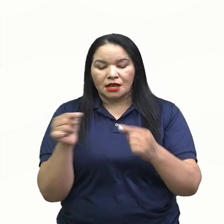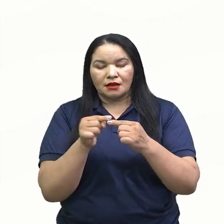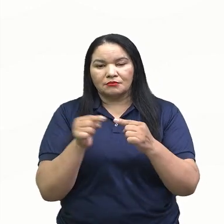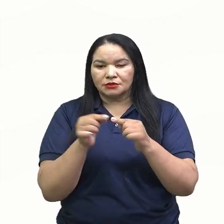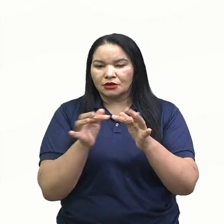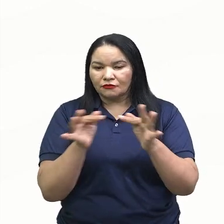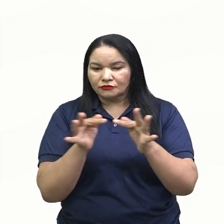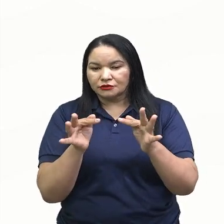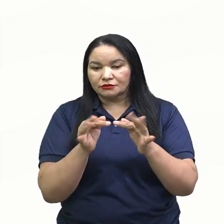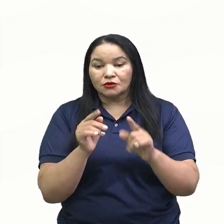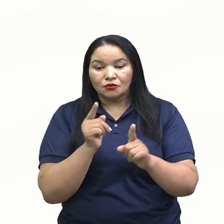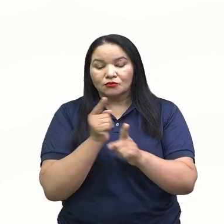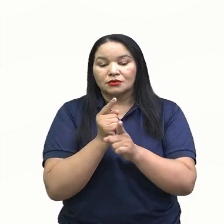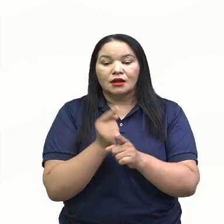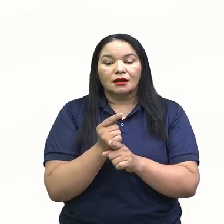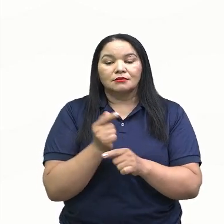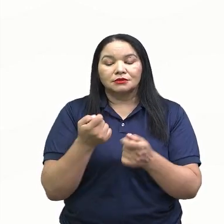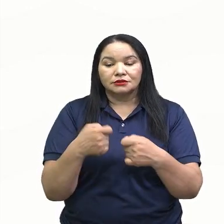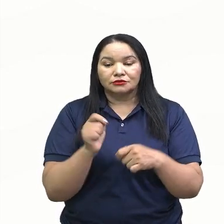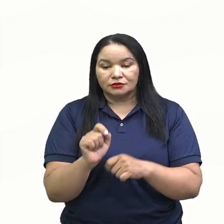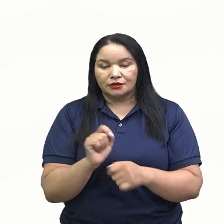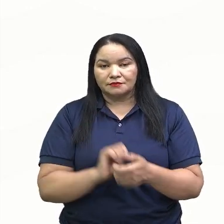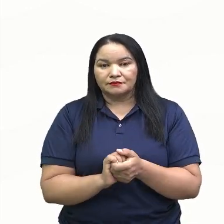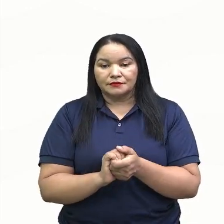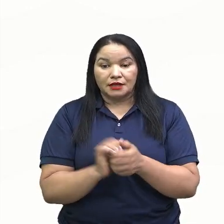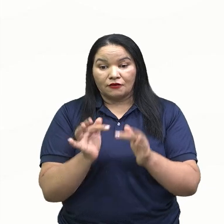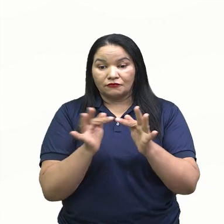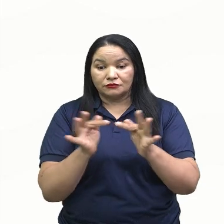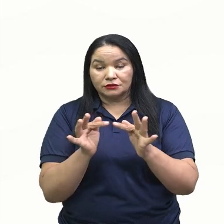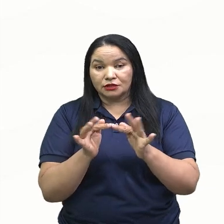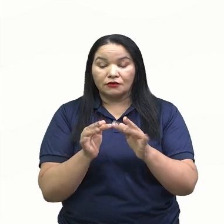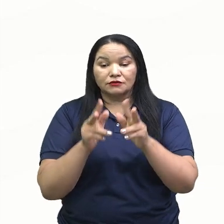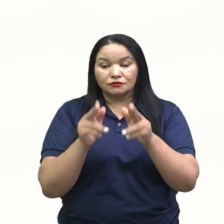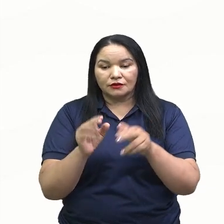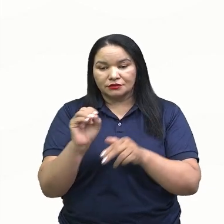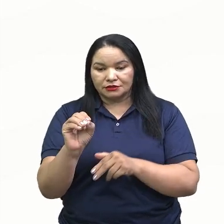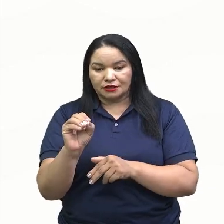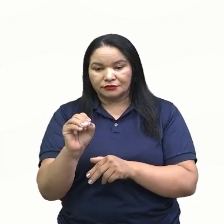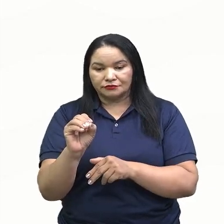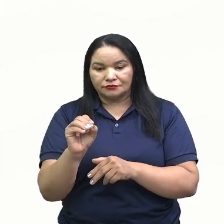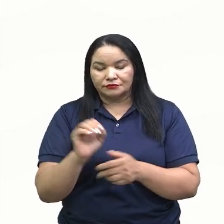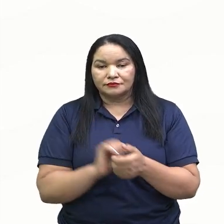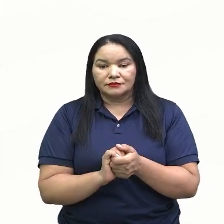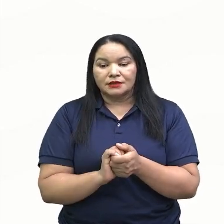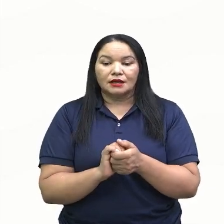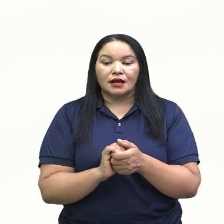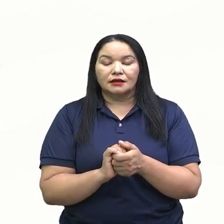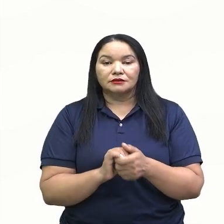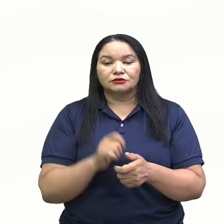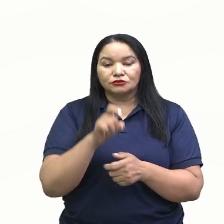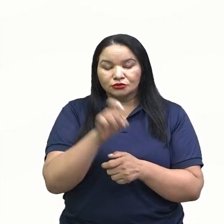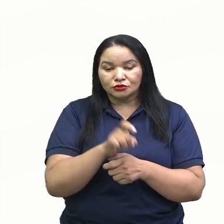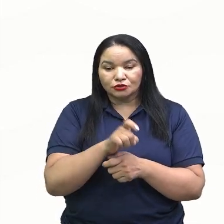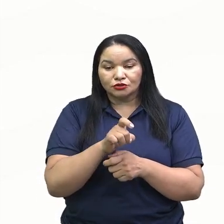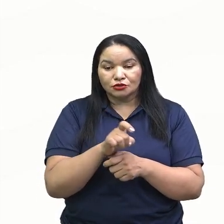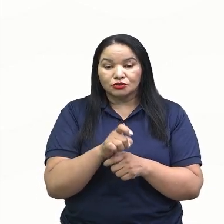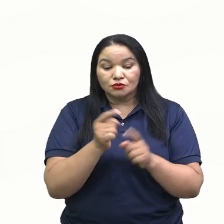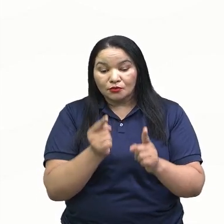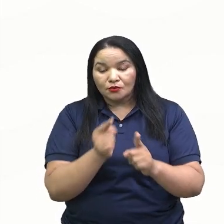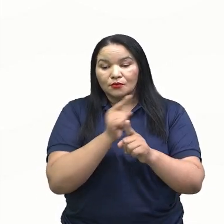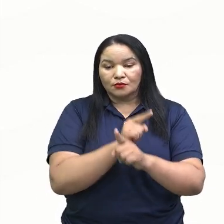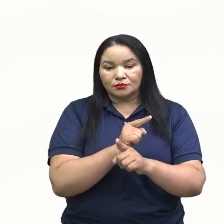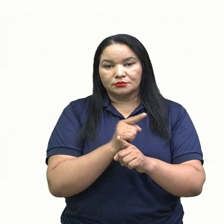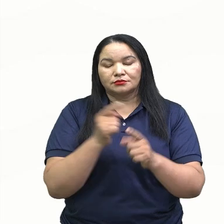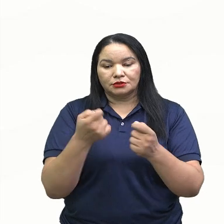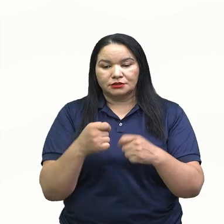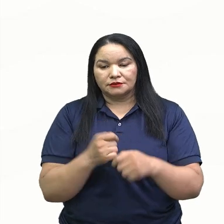eu vou fazer? Eu vou pegar a função e vou igualar a zero. Aí vou isolar quem tem aí o x. Tudo